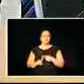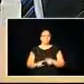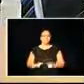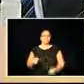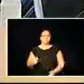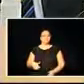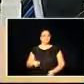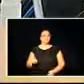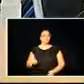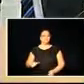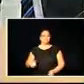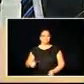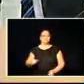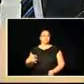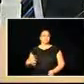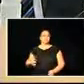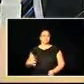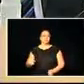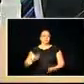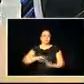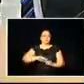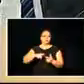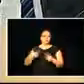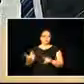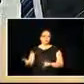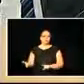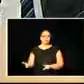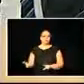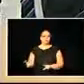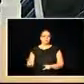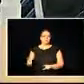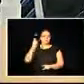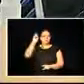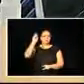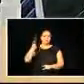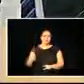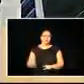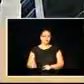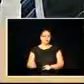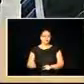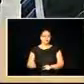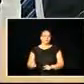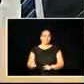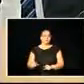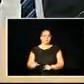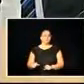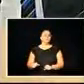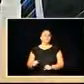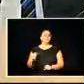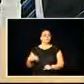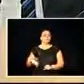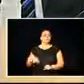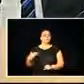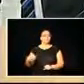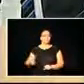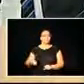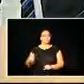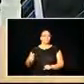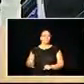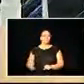1/2014, que altera e acrescenta dispositivo à lei complementar número 236 de 21 de dezembro de